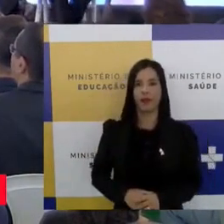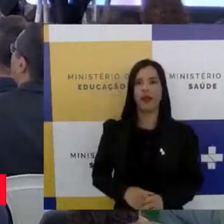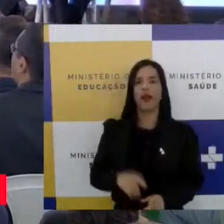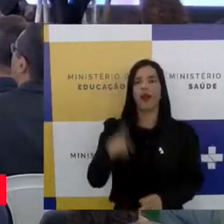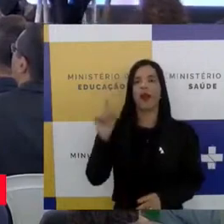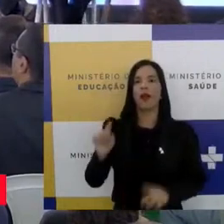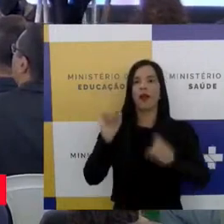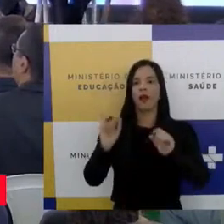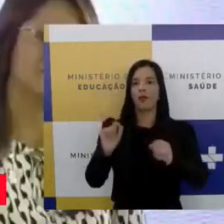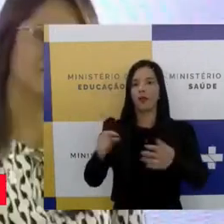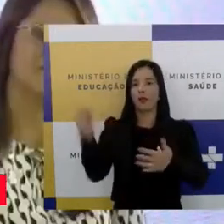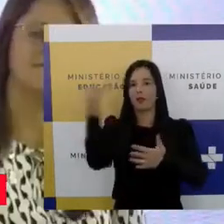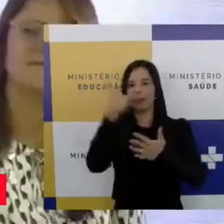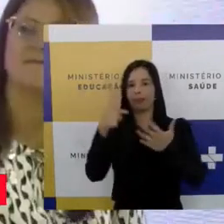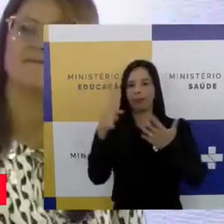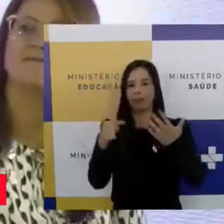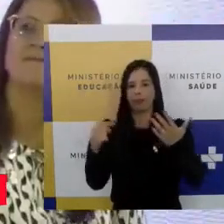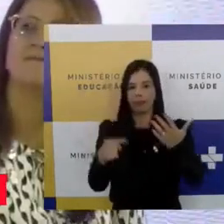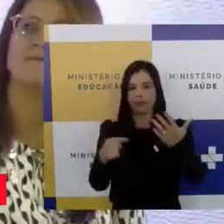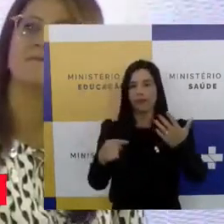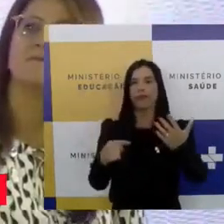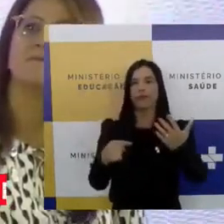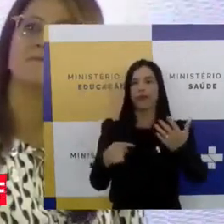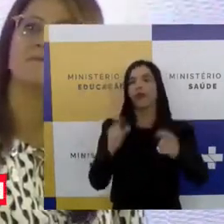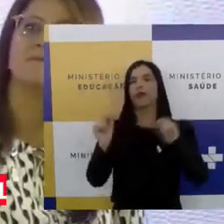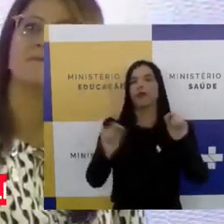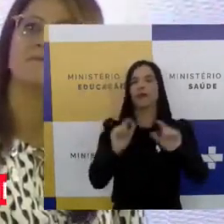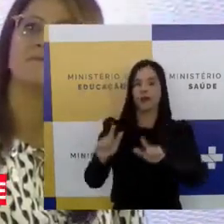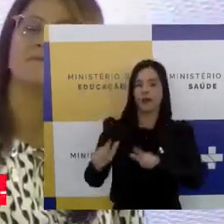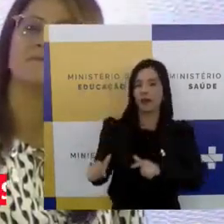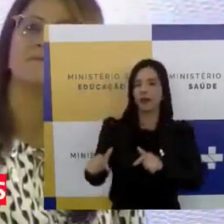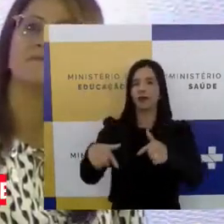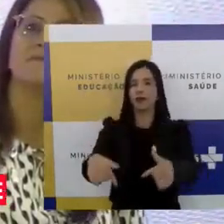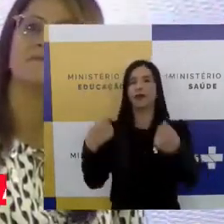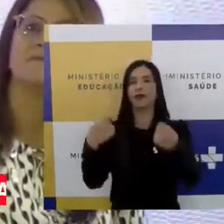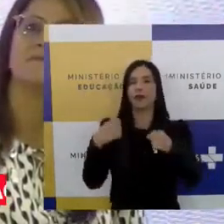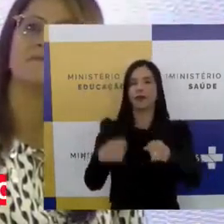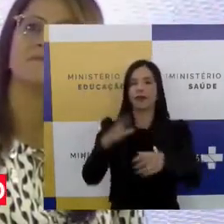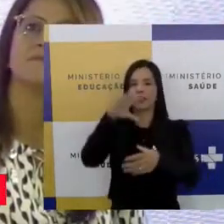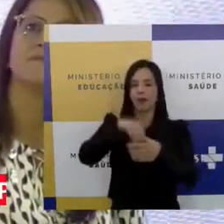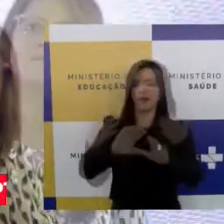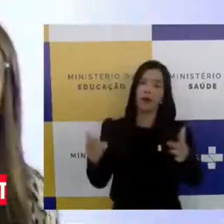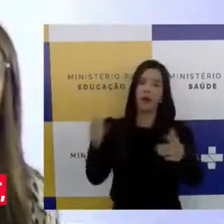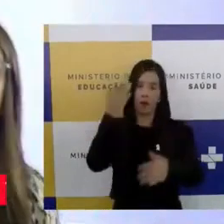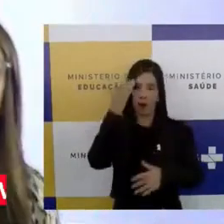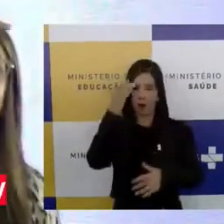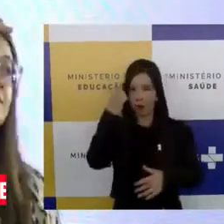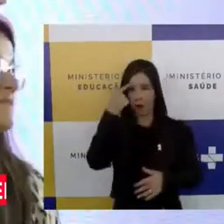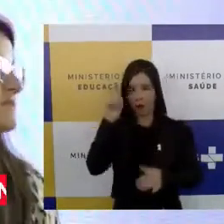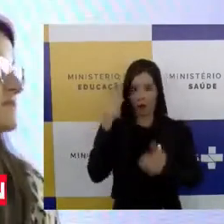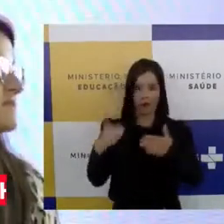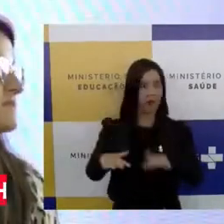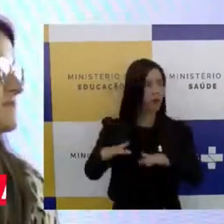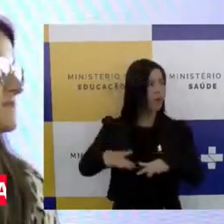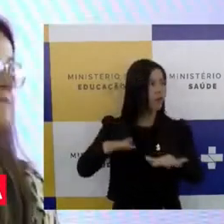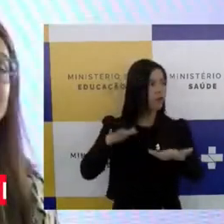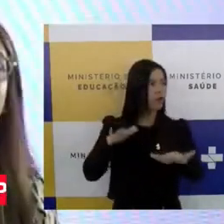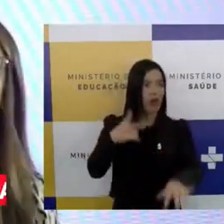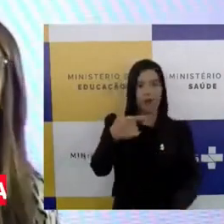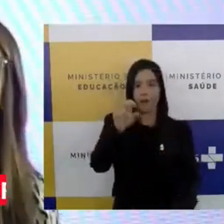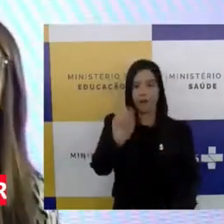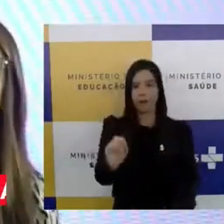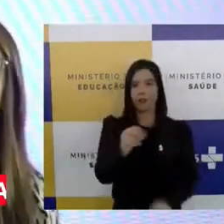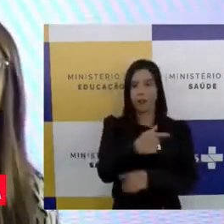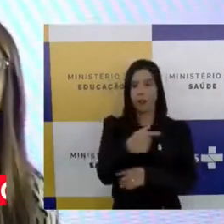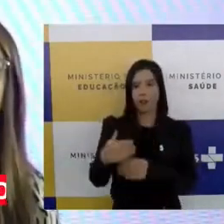fazendo pequenas ações, e essas ações precisam começar nas escolas também. Durante as próximas 20